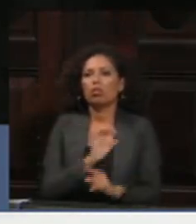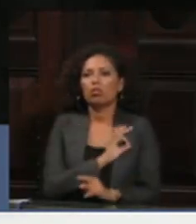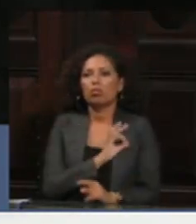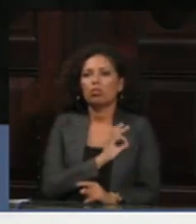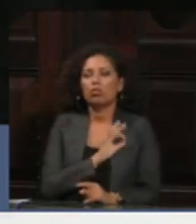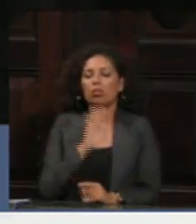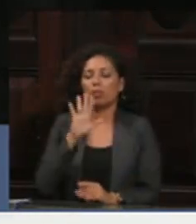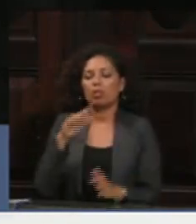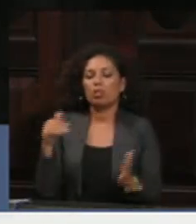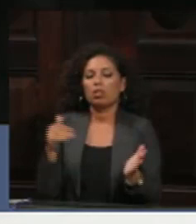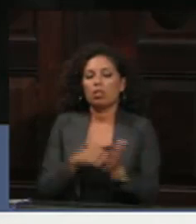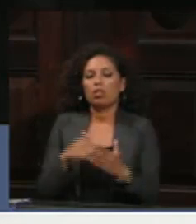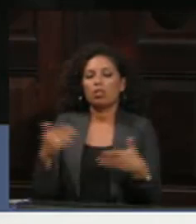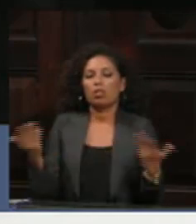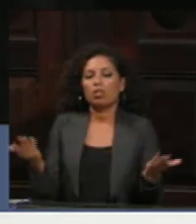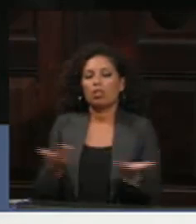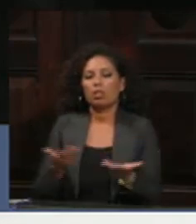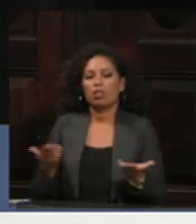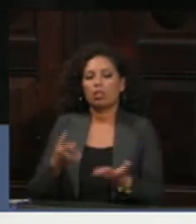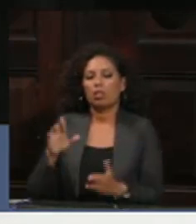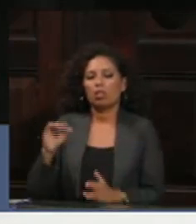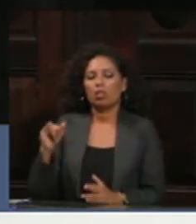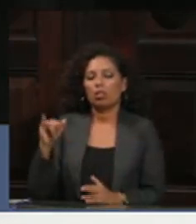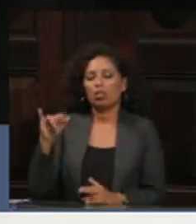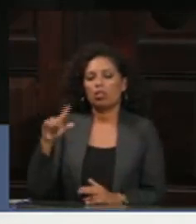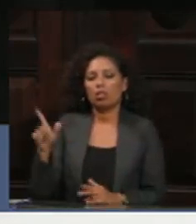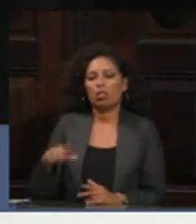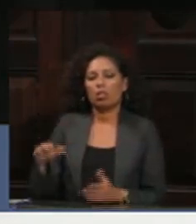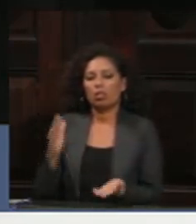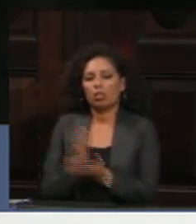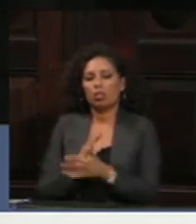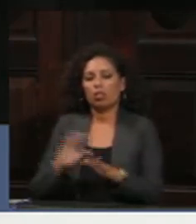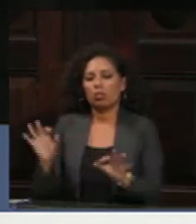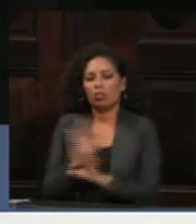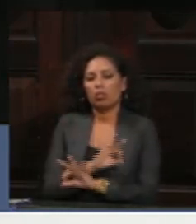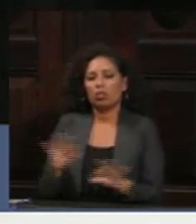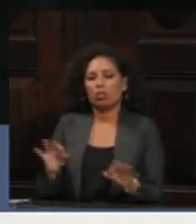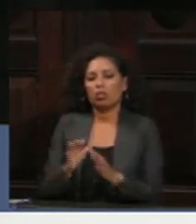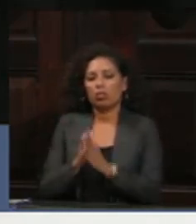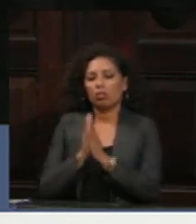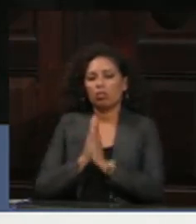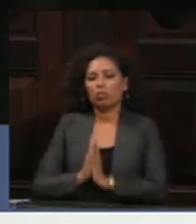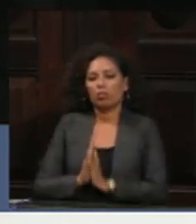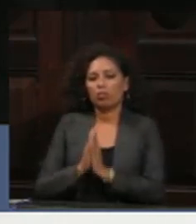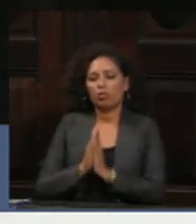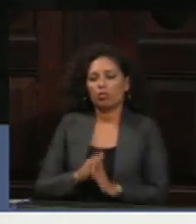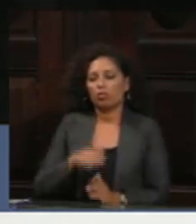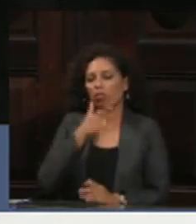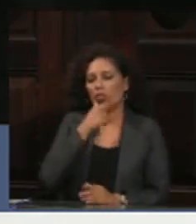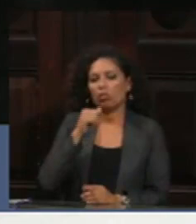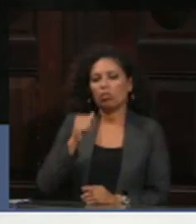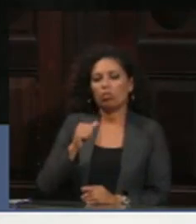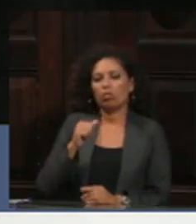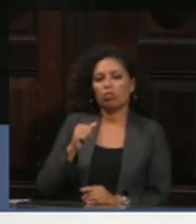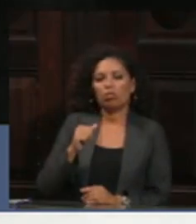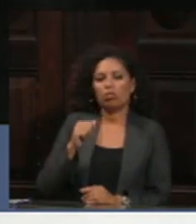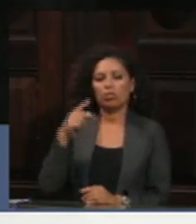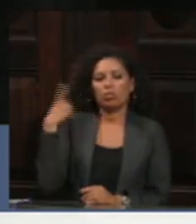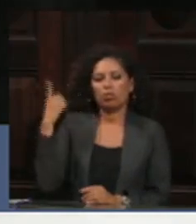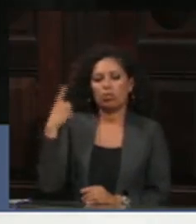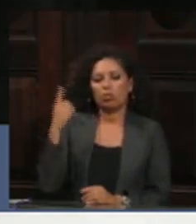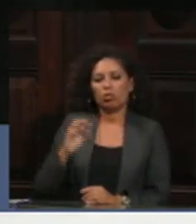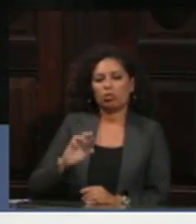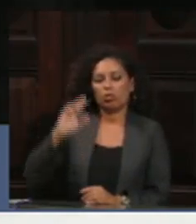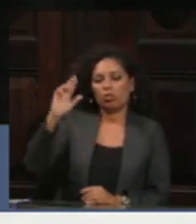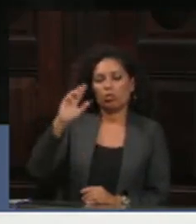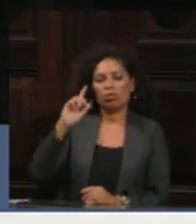que até agora, o RAS compulsório não teve seu término. Então eu estou aqui pedindo celeridade ao líder do governo, que leve essa mensagem,